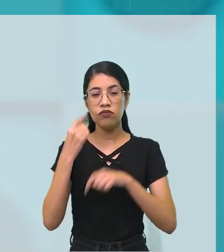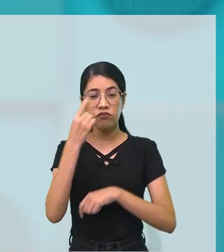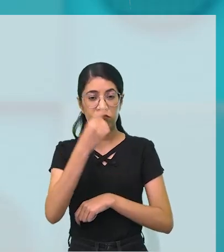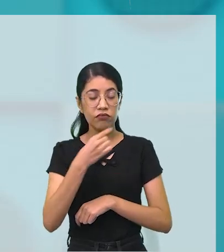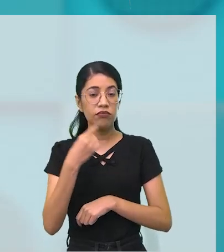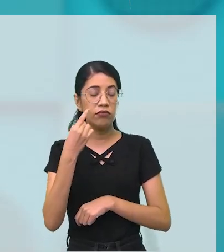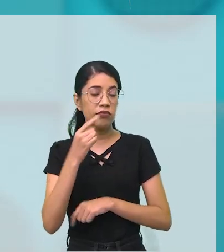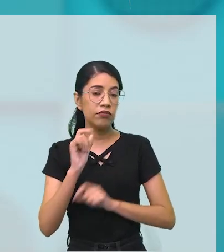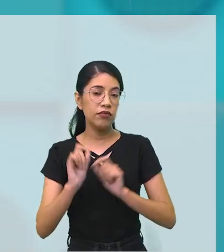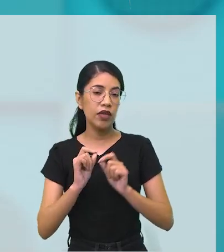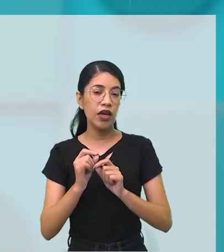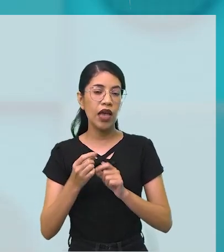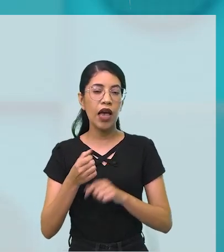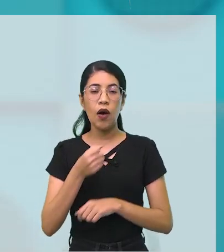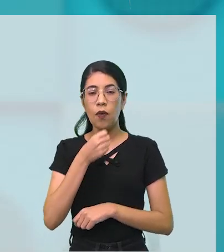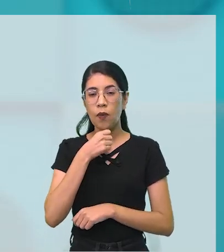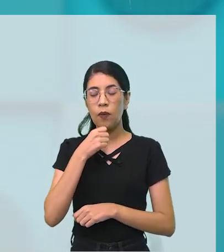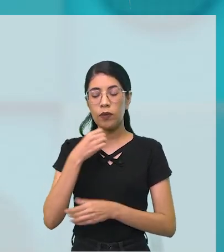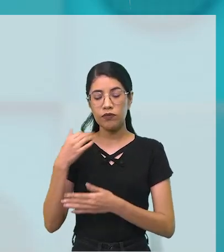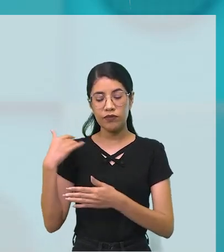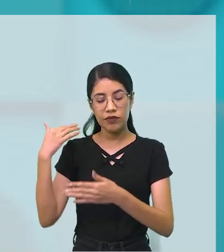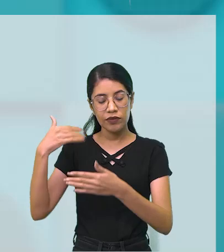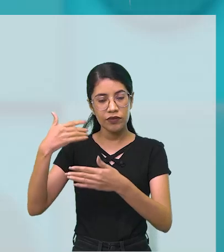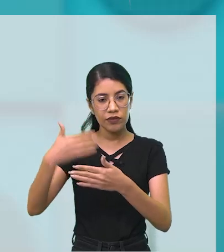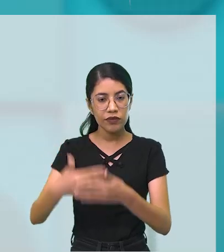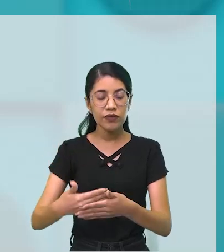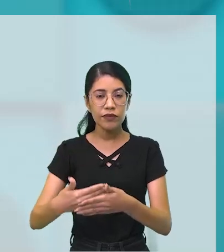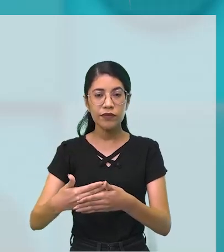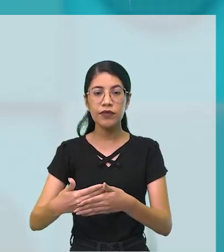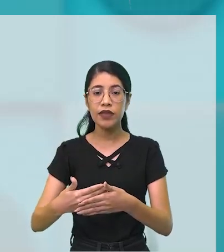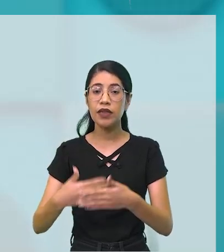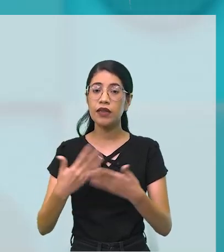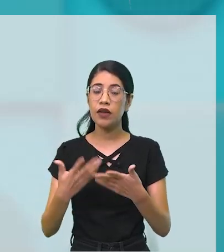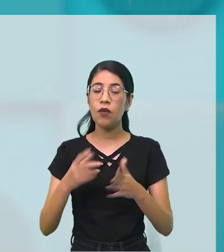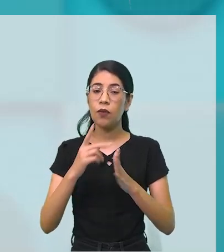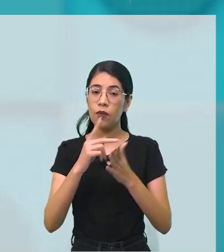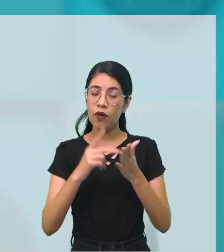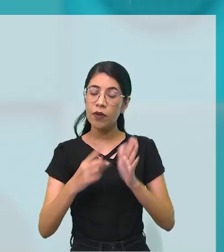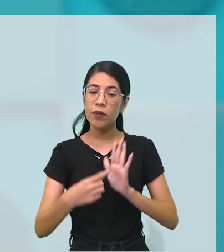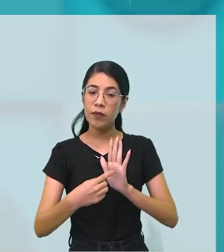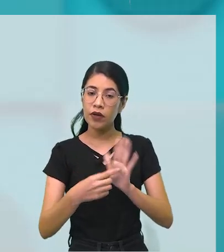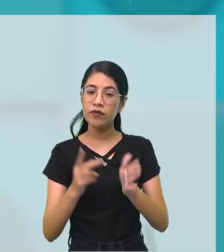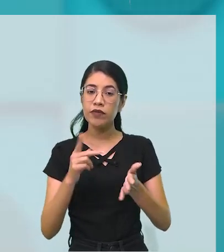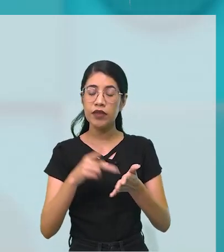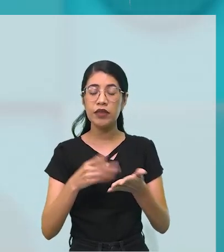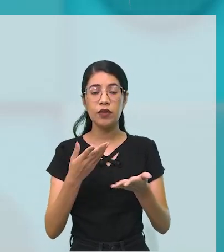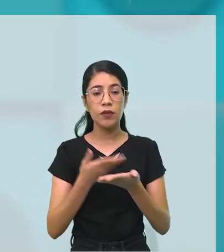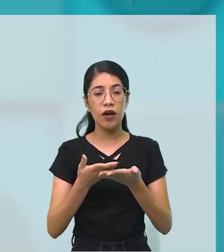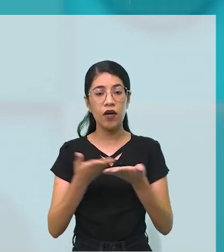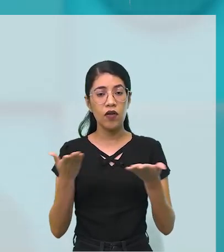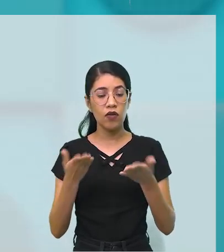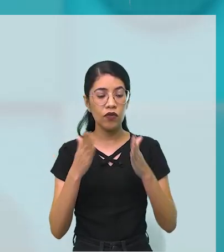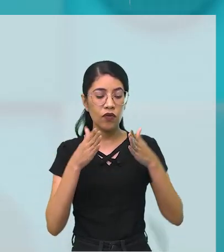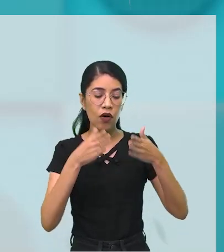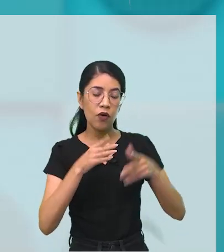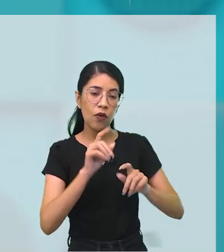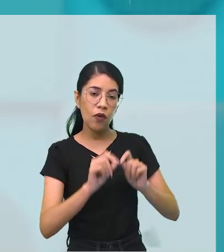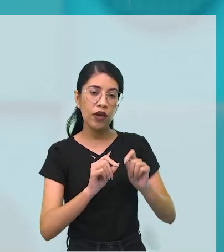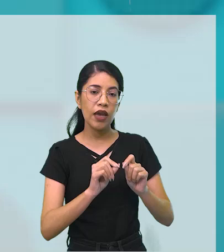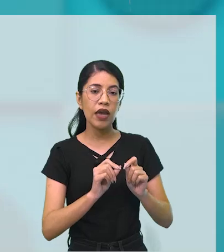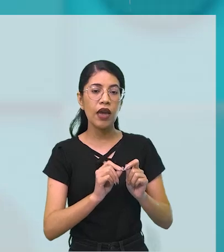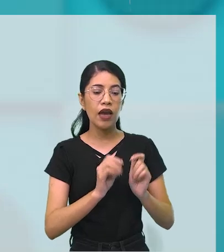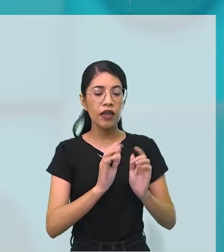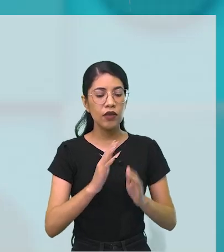rosto, essa passagem de tempo, né? Então vejo que o poema retrata muito. E a nossa aula teve essa pegada